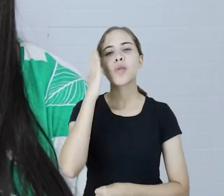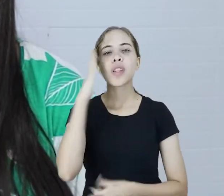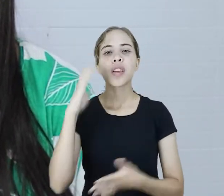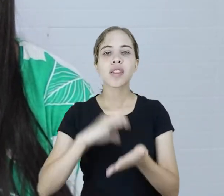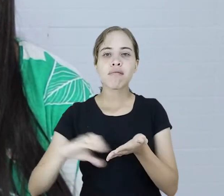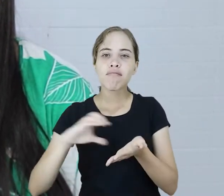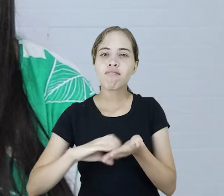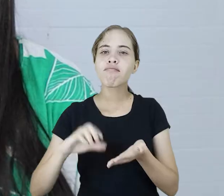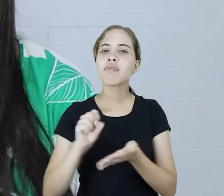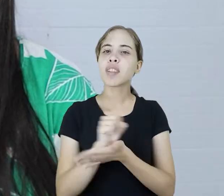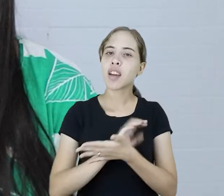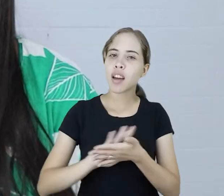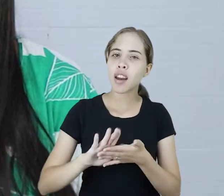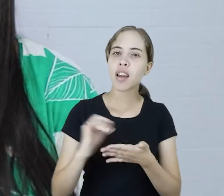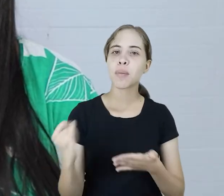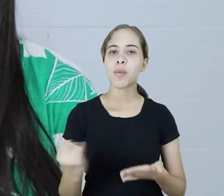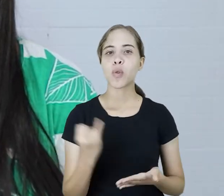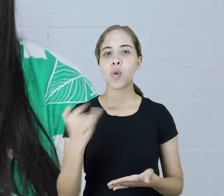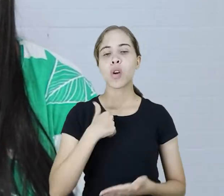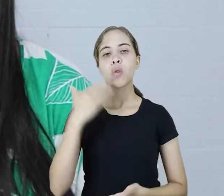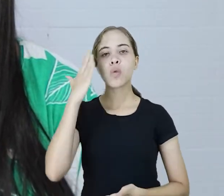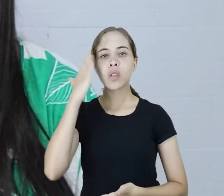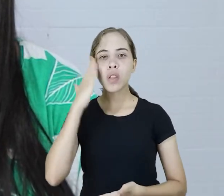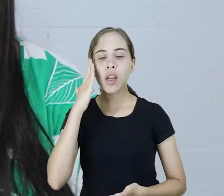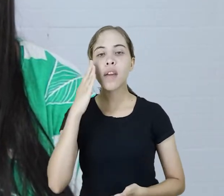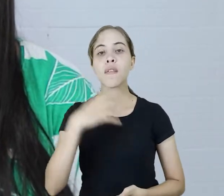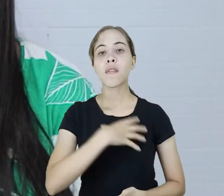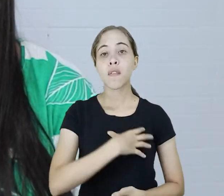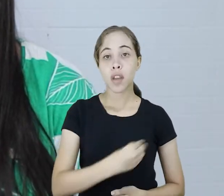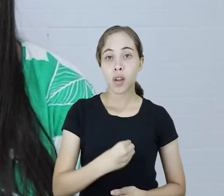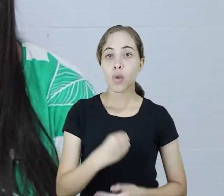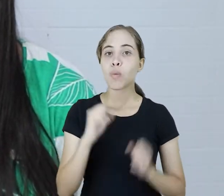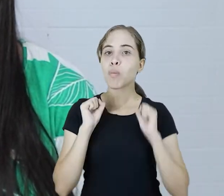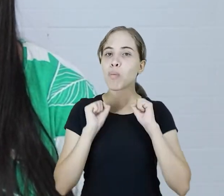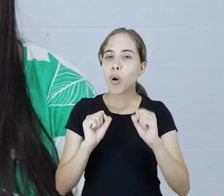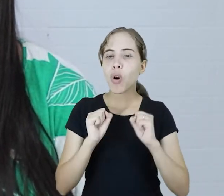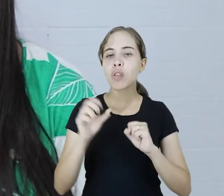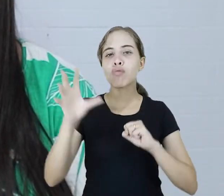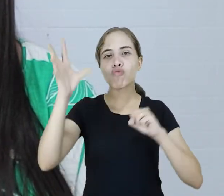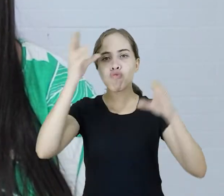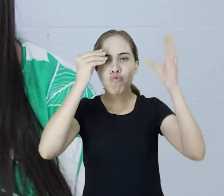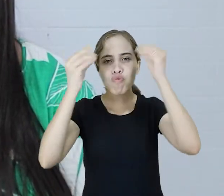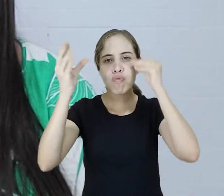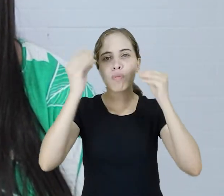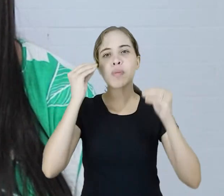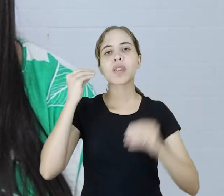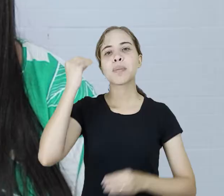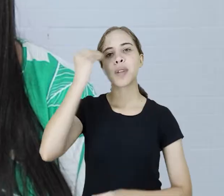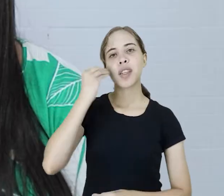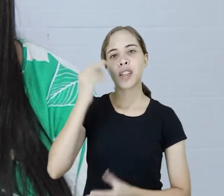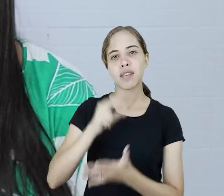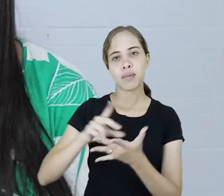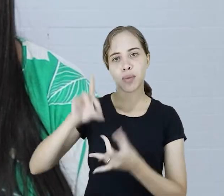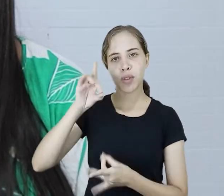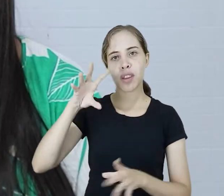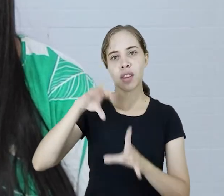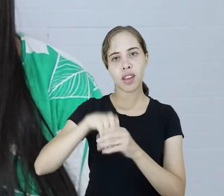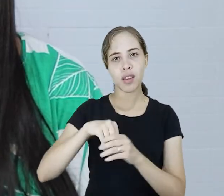e importantes. Sei o quanto os nossos filhos podem adquirir experiências espirituais nas aulas do